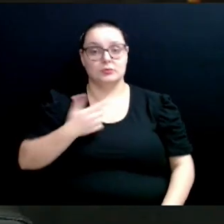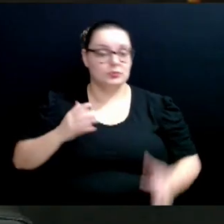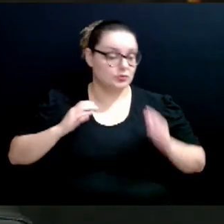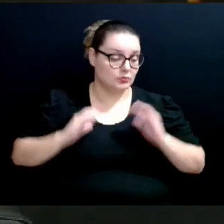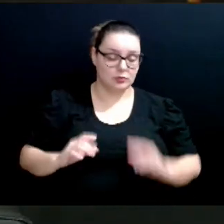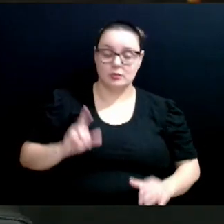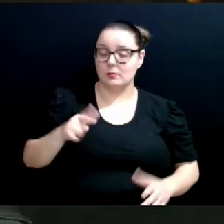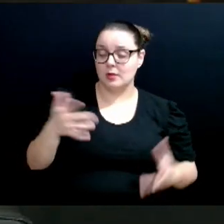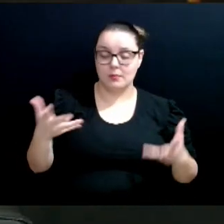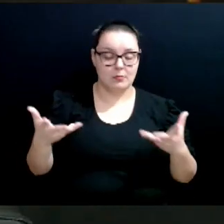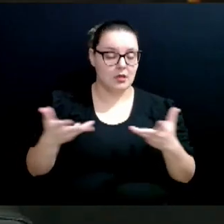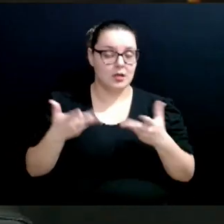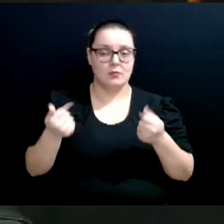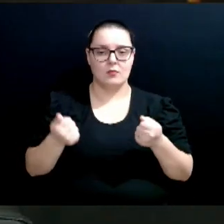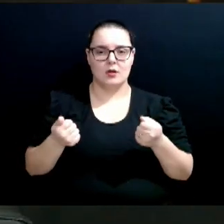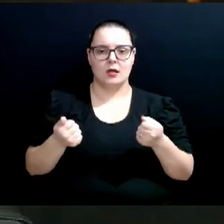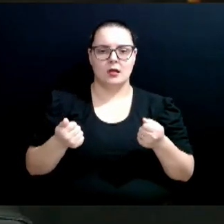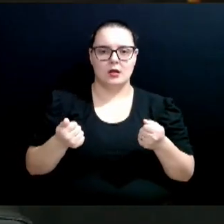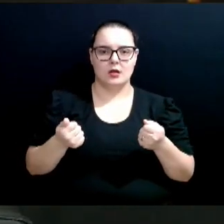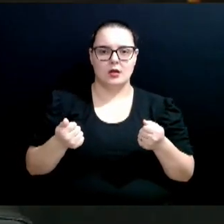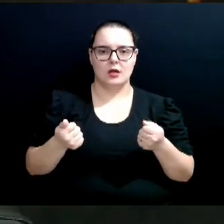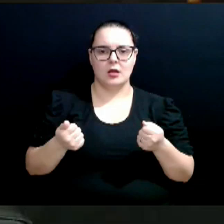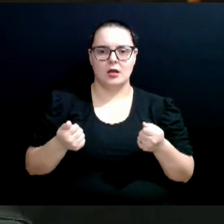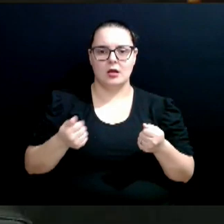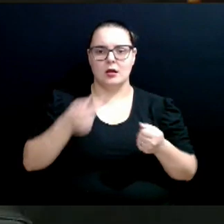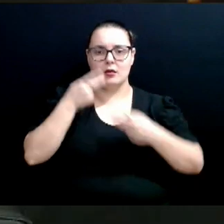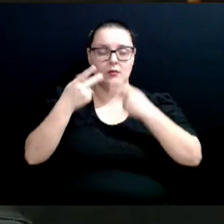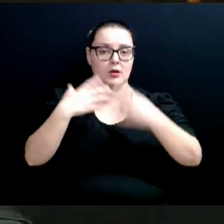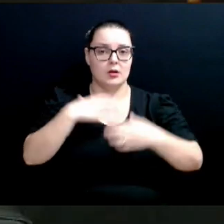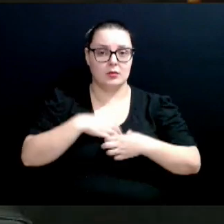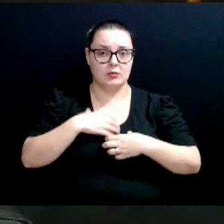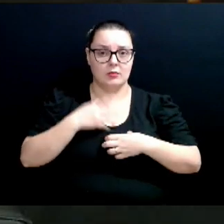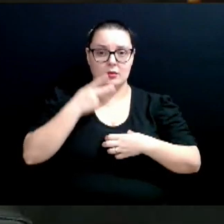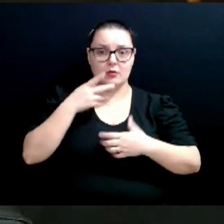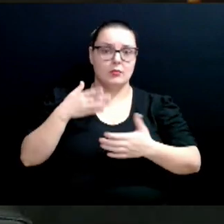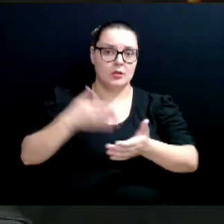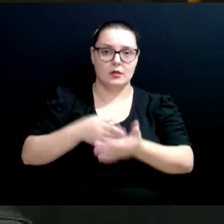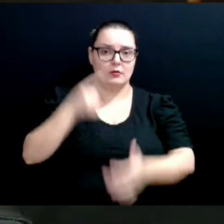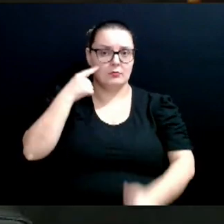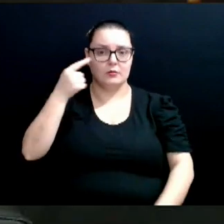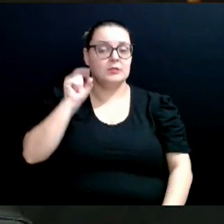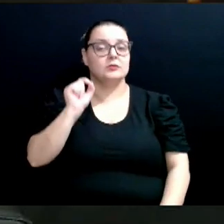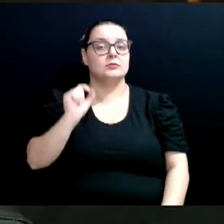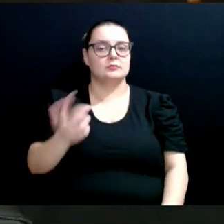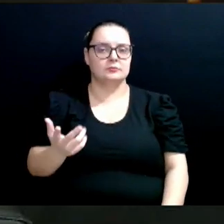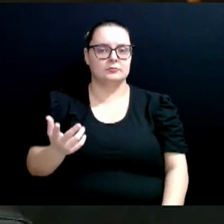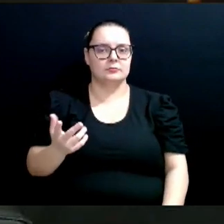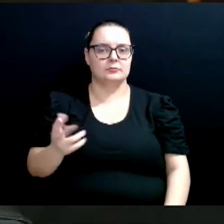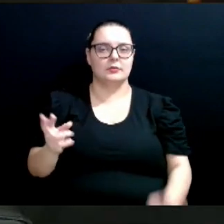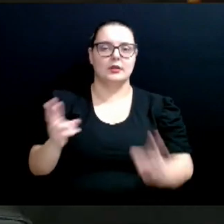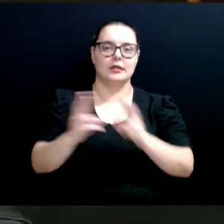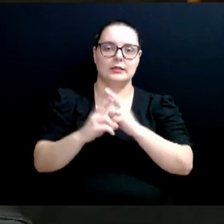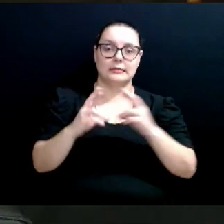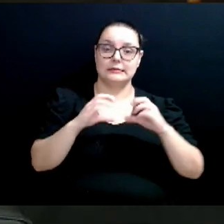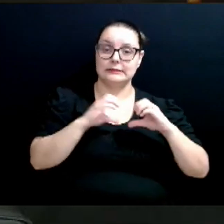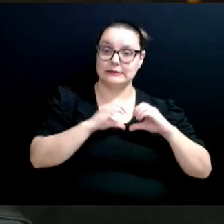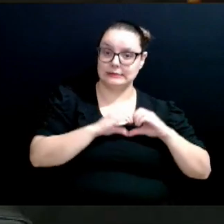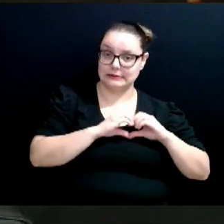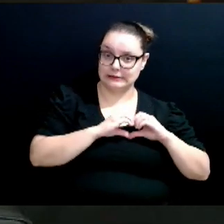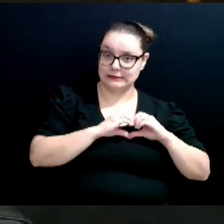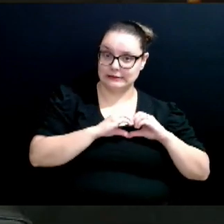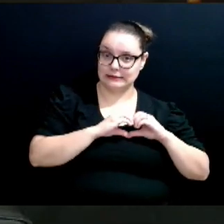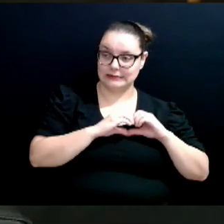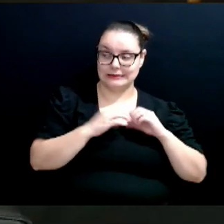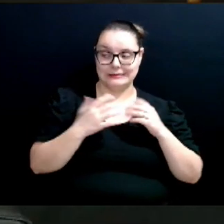gente. Agora, quando estou falando de sentimento, vamos falar de limite, você já pensa logo o quê? Relação amorosa, né? Esse assunto ganha